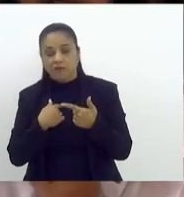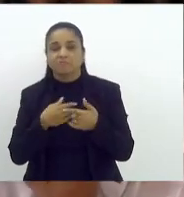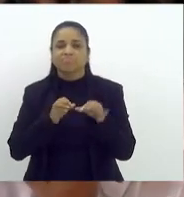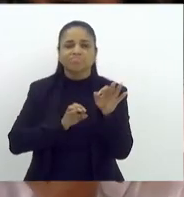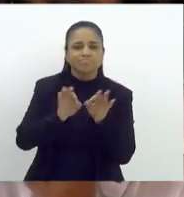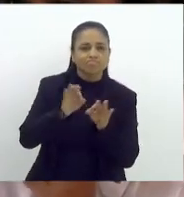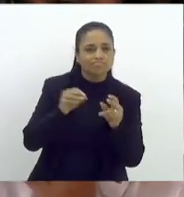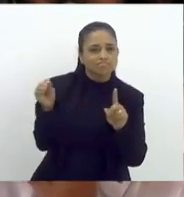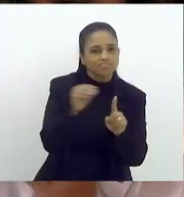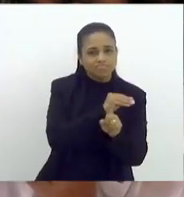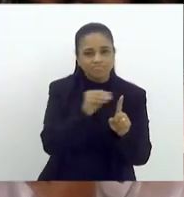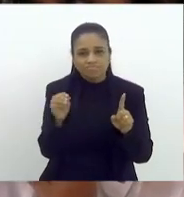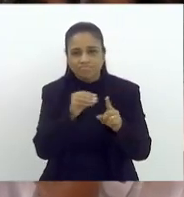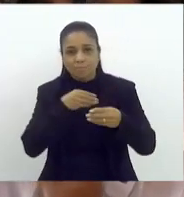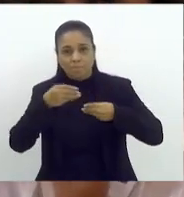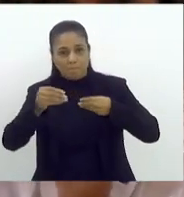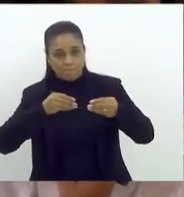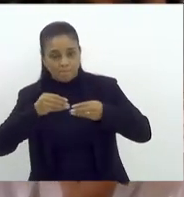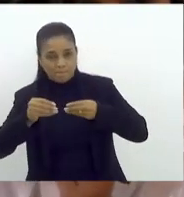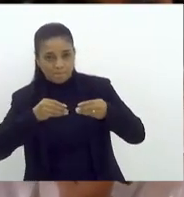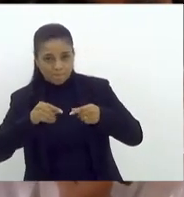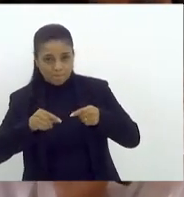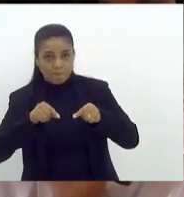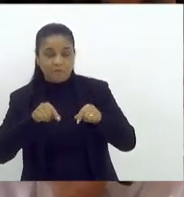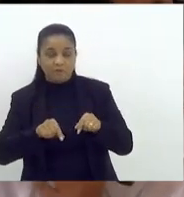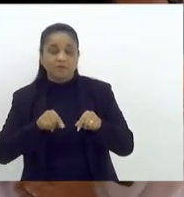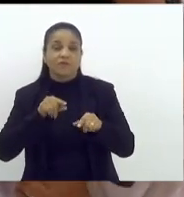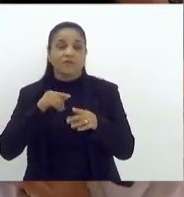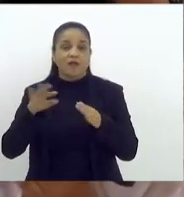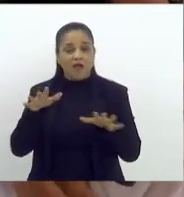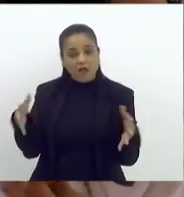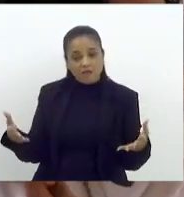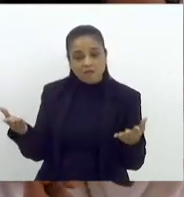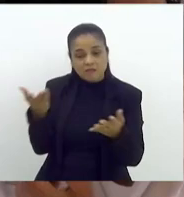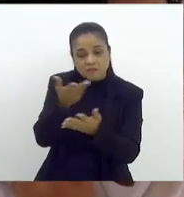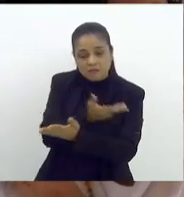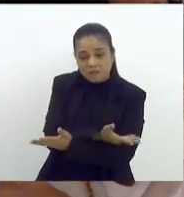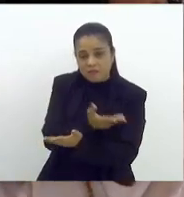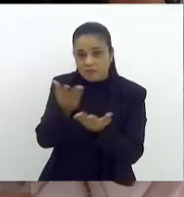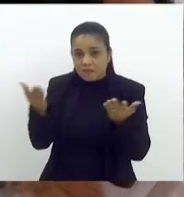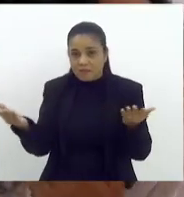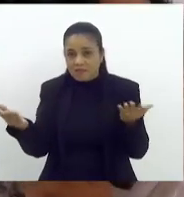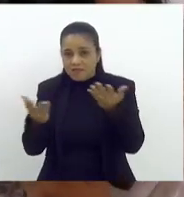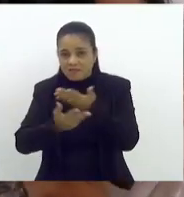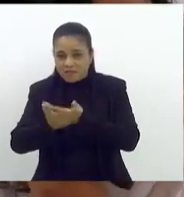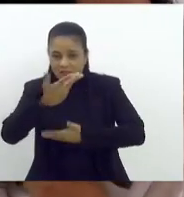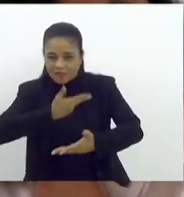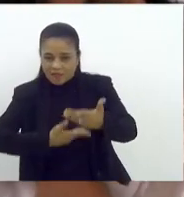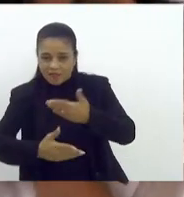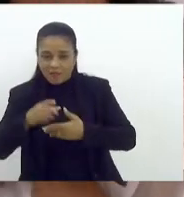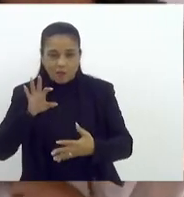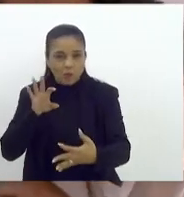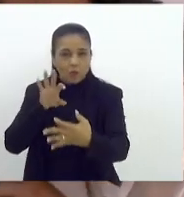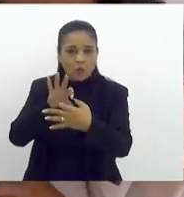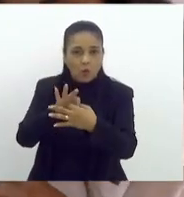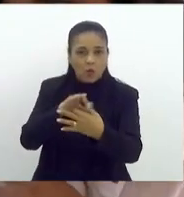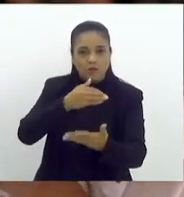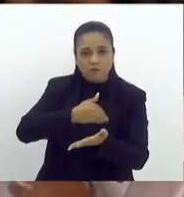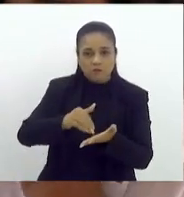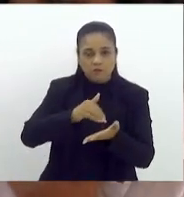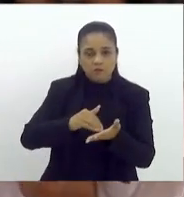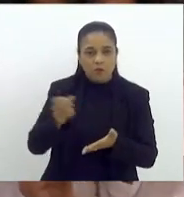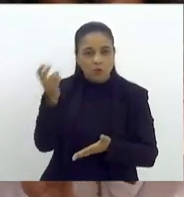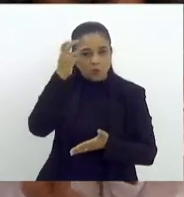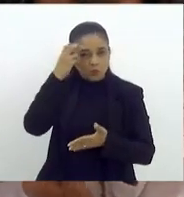planejadas onde fique claro a nossa Total integração não só Secretaria de Cultura mas quando